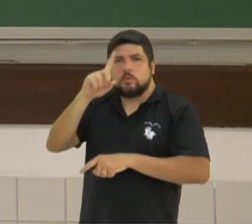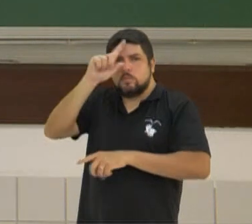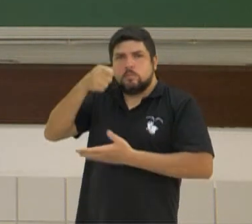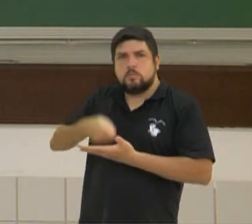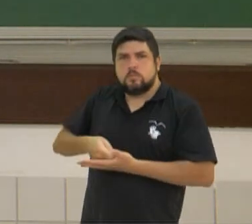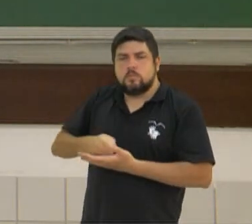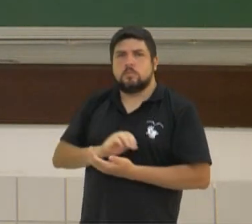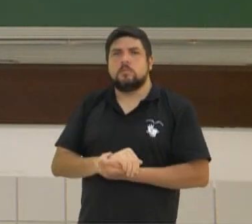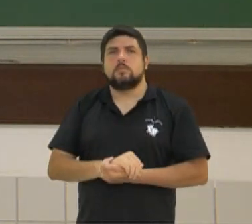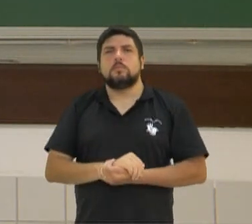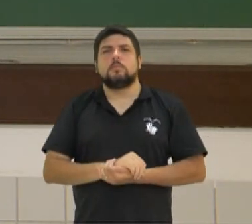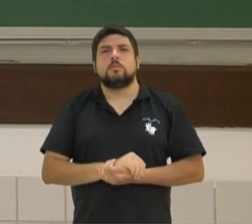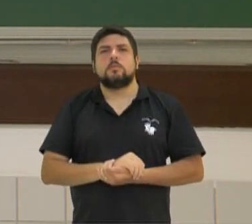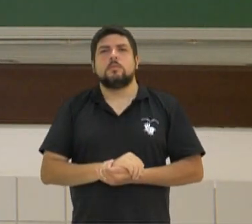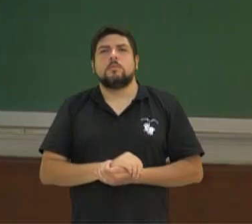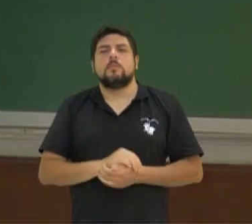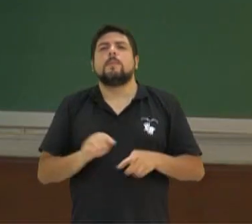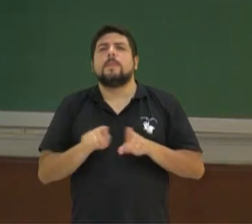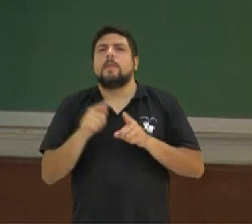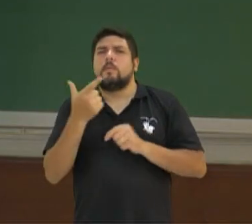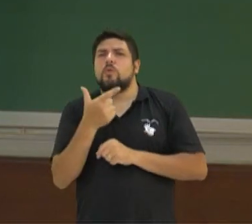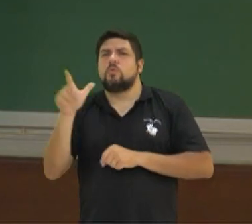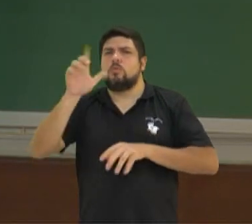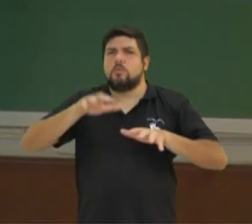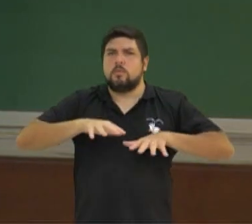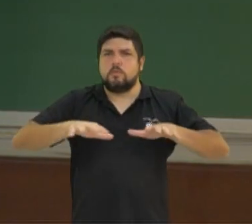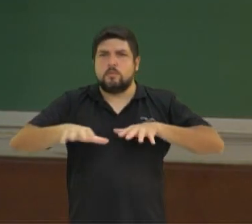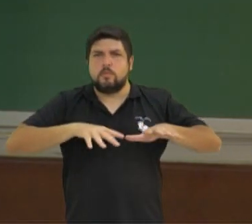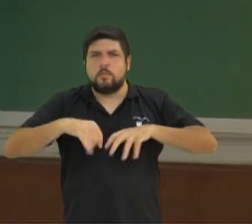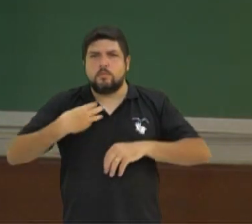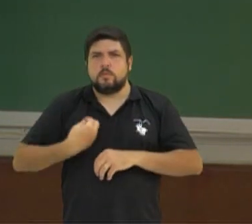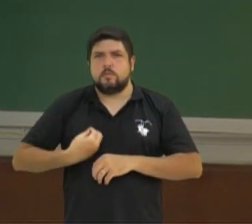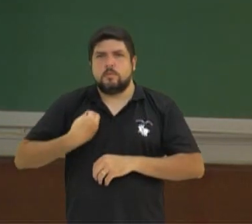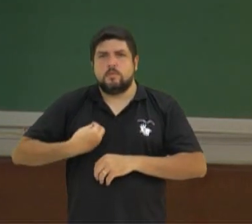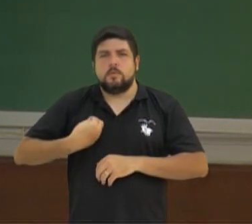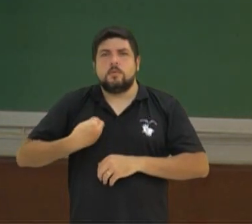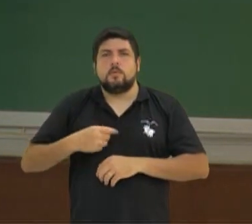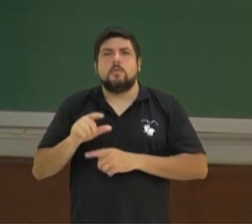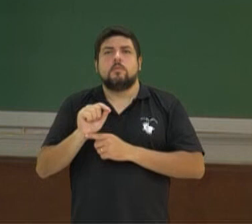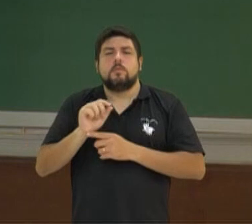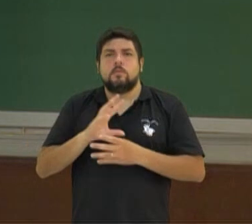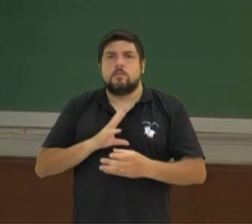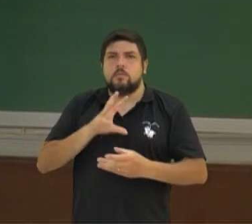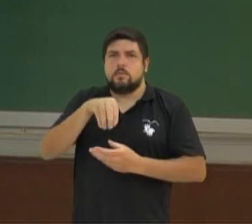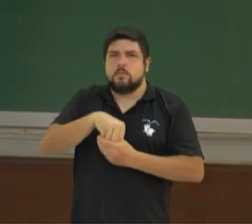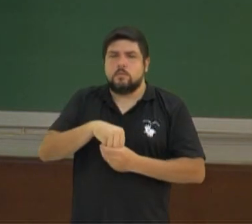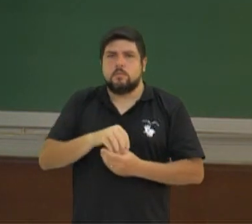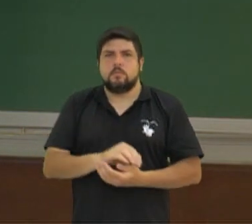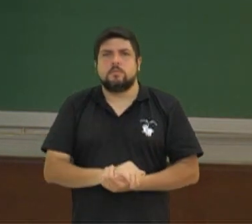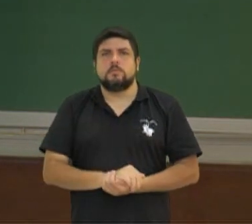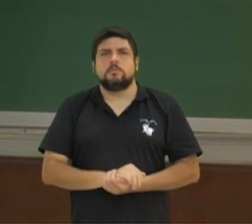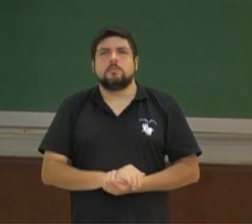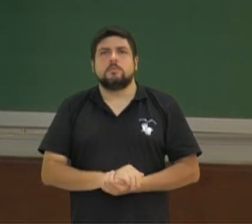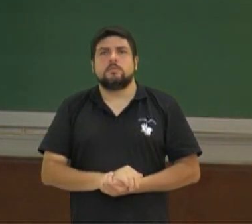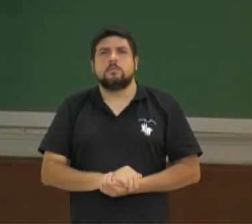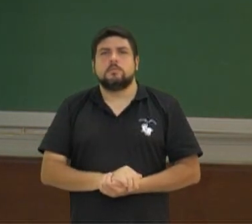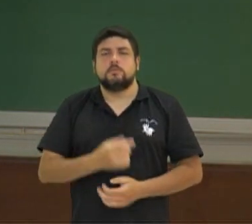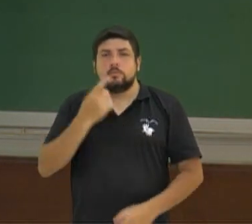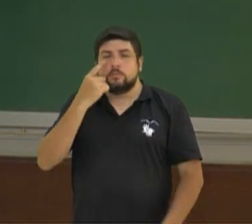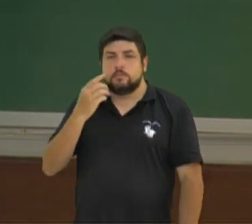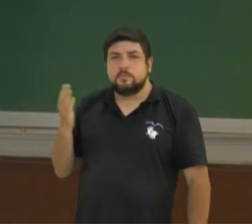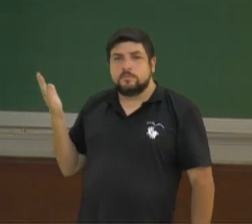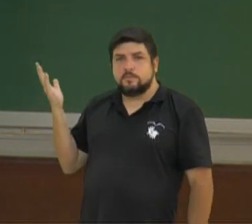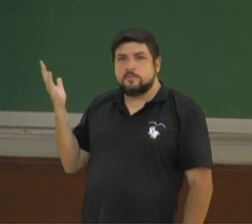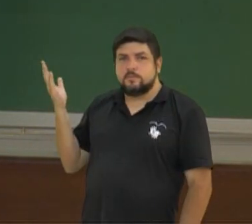ação. Também outros movimentos, né, que estão presentes, outras habilidades presentes dentro da modalidade. Aqui nós temos